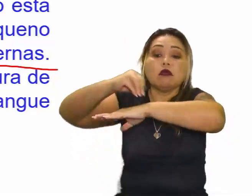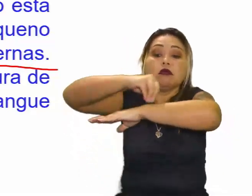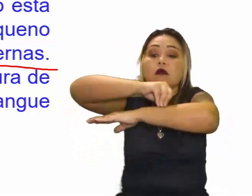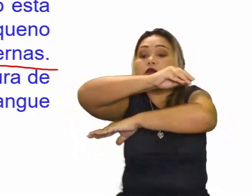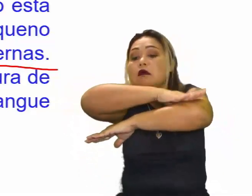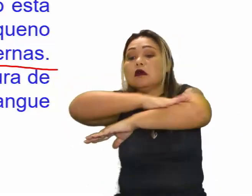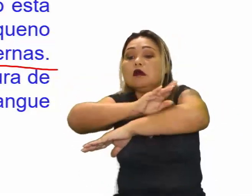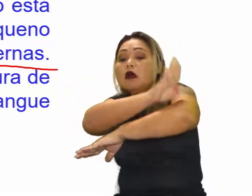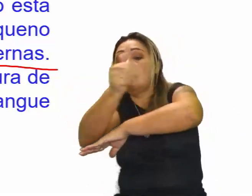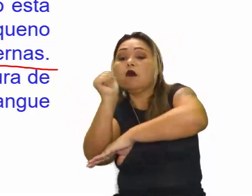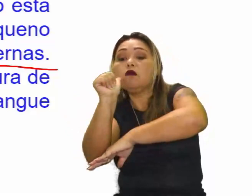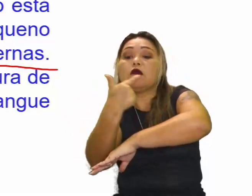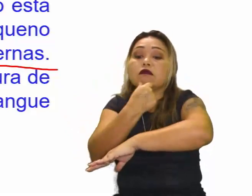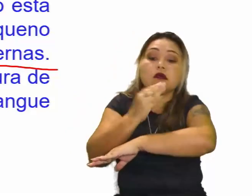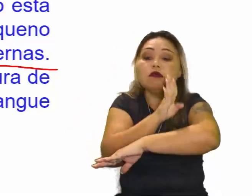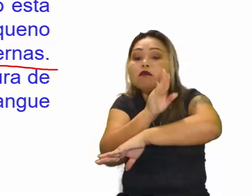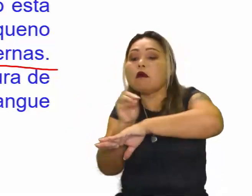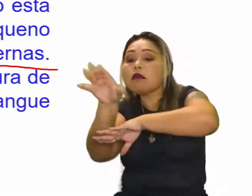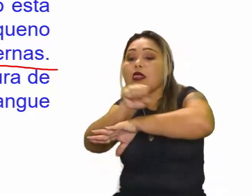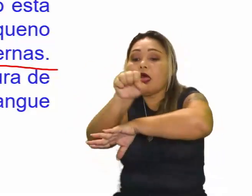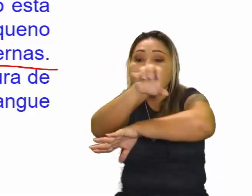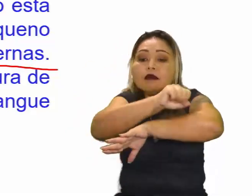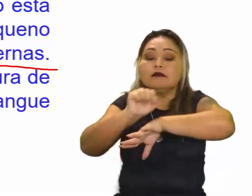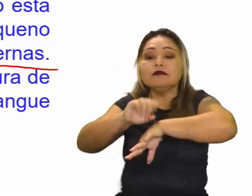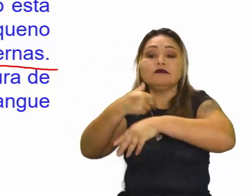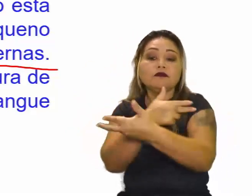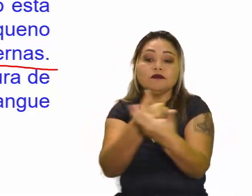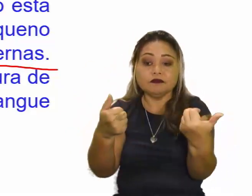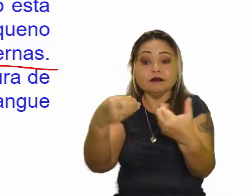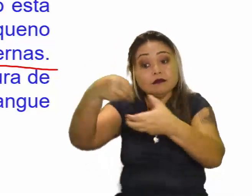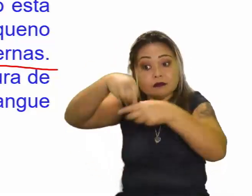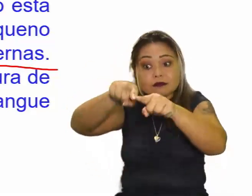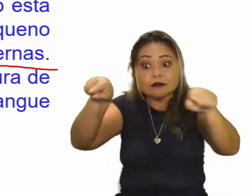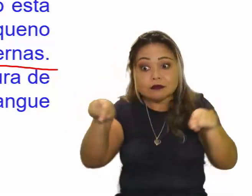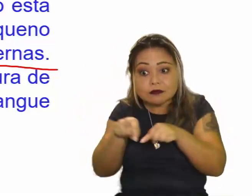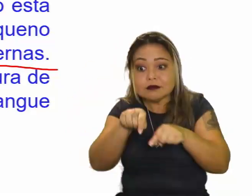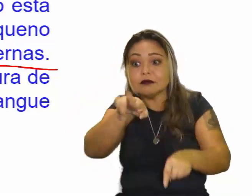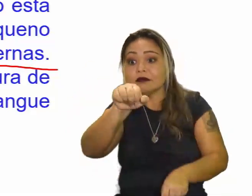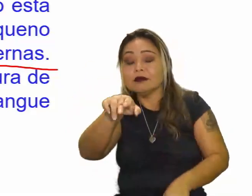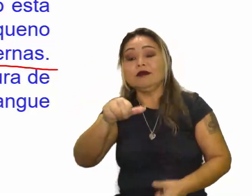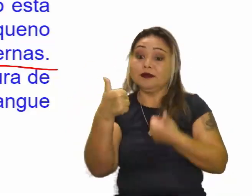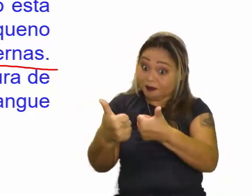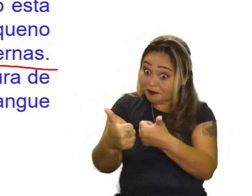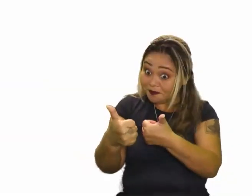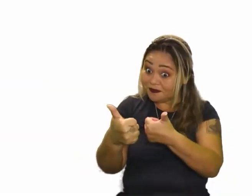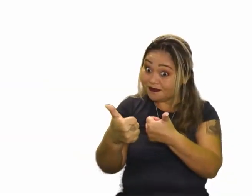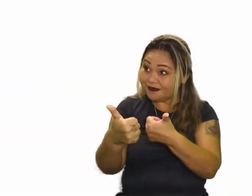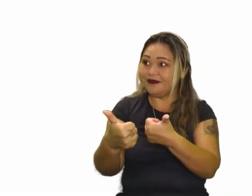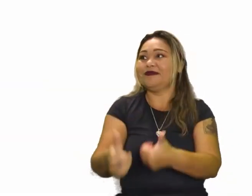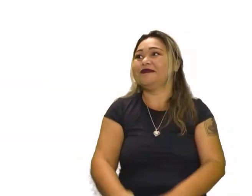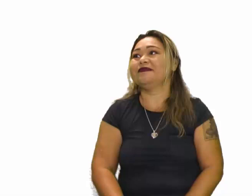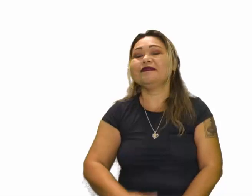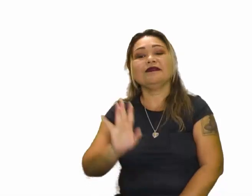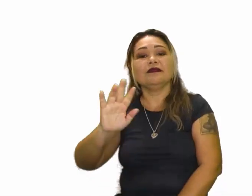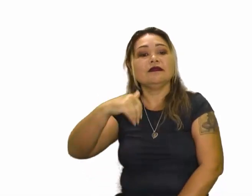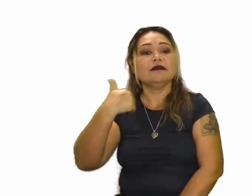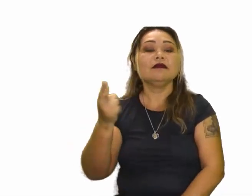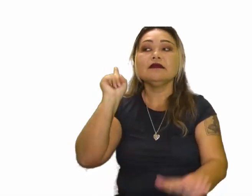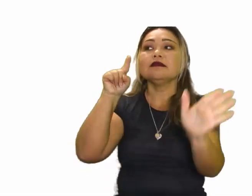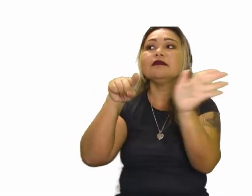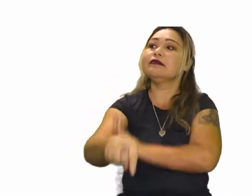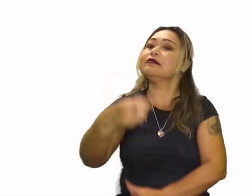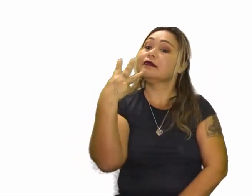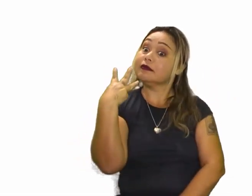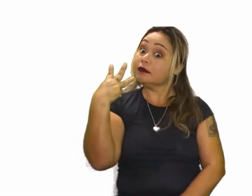do macho, mais atrás da fêmea, comer, fazer suas atividades ali dentro. Tá bom? Tá bom, professor. Questão de